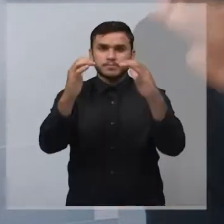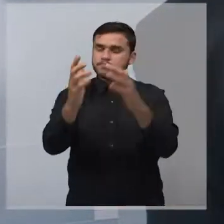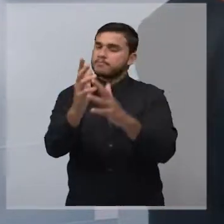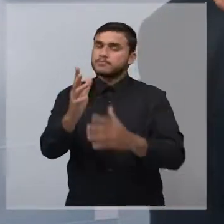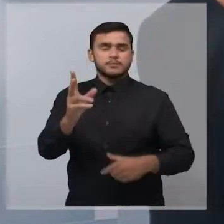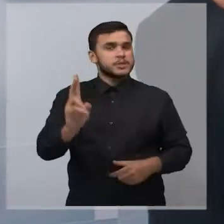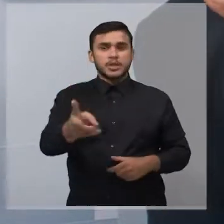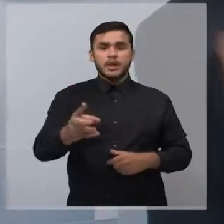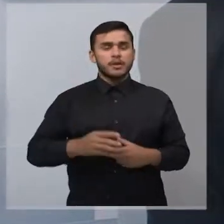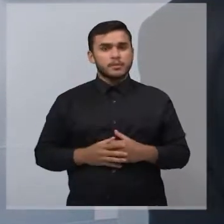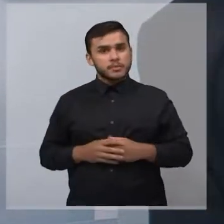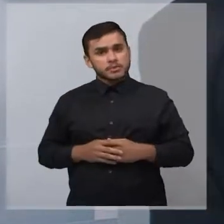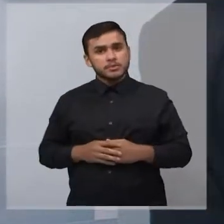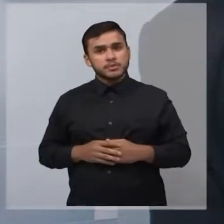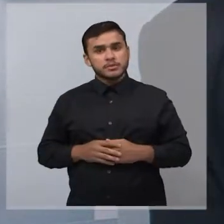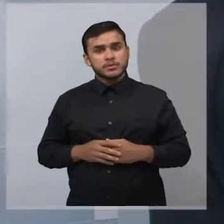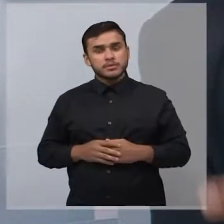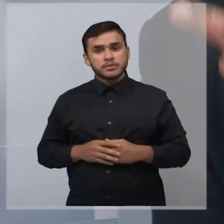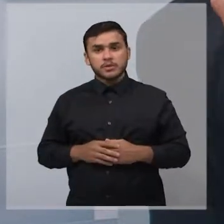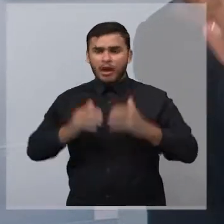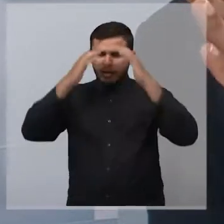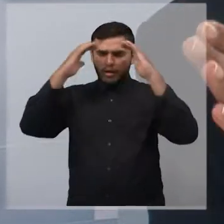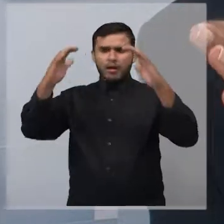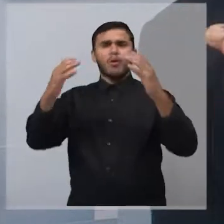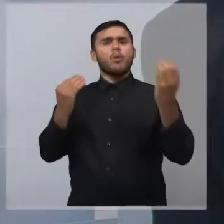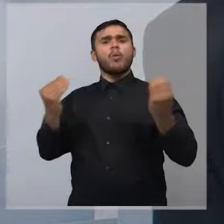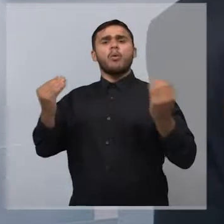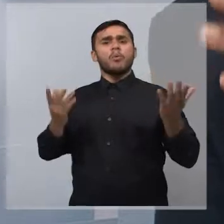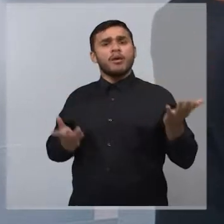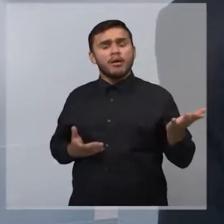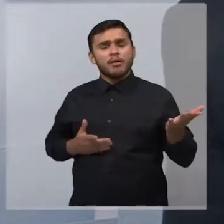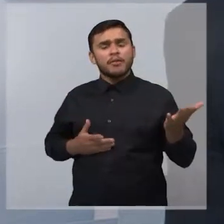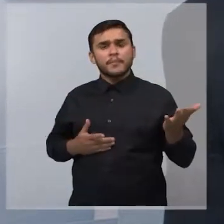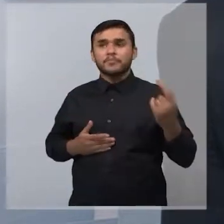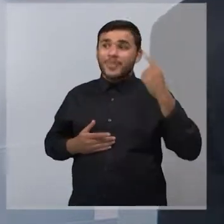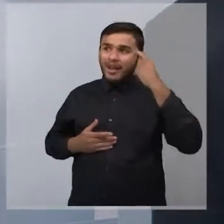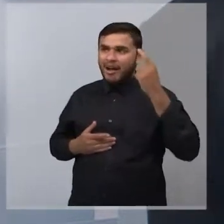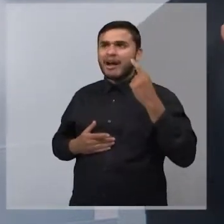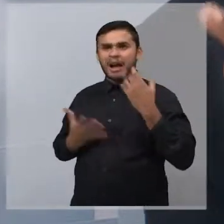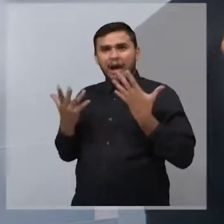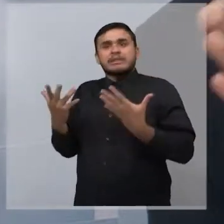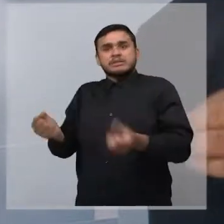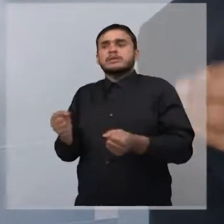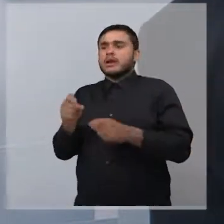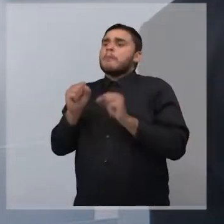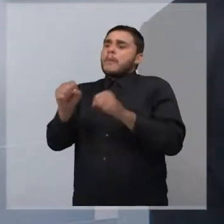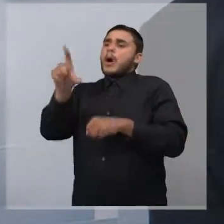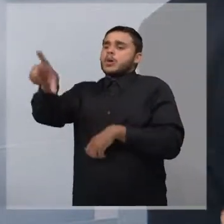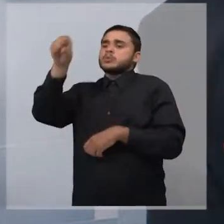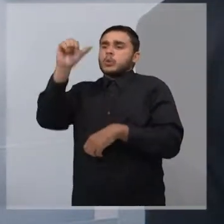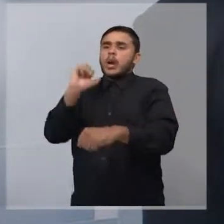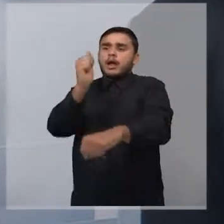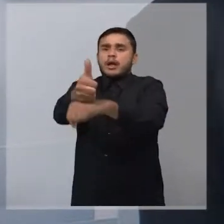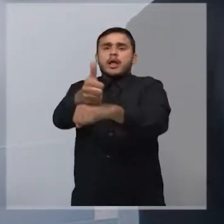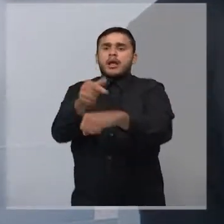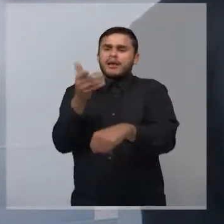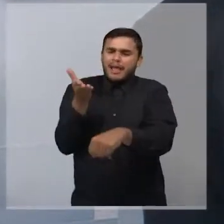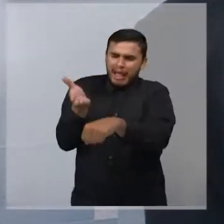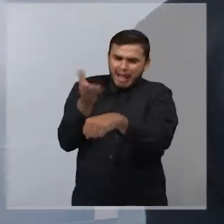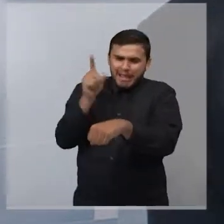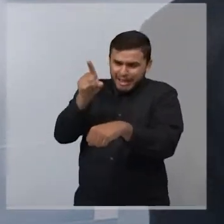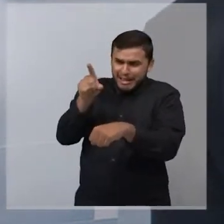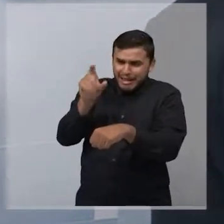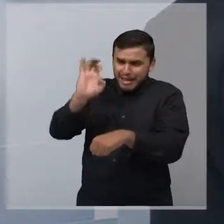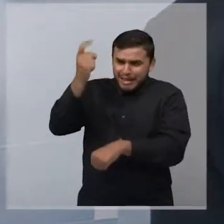respeito prevaleça. E para haver respeito prevalecendo, nós não podemos tolerar